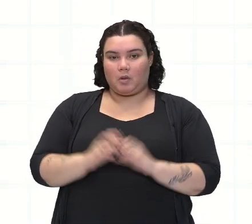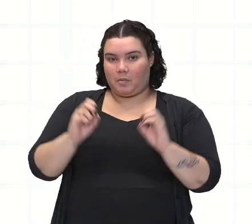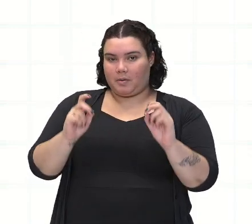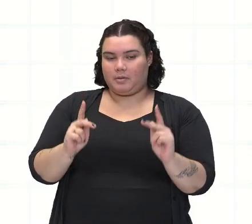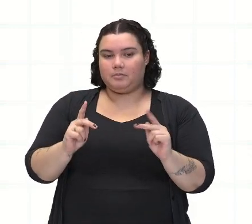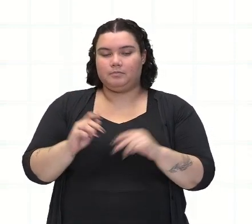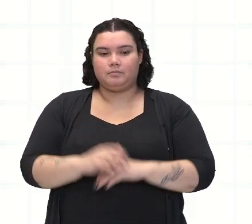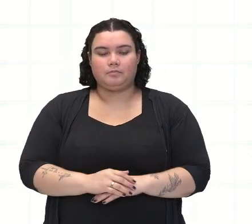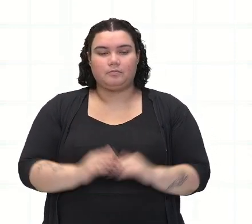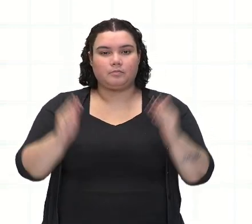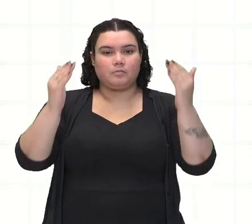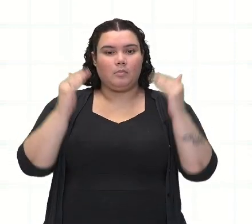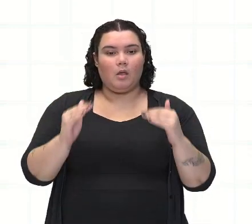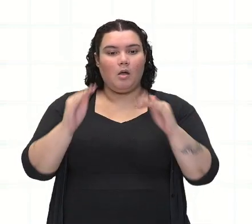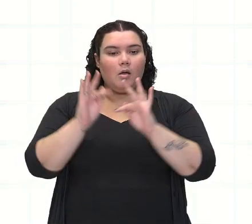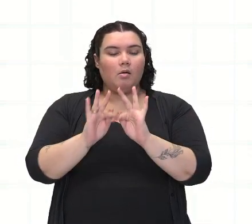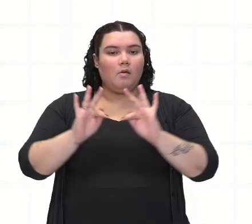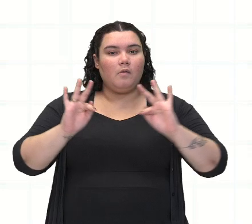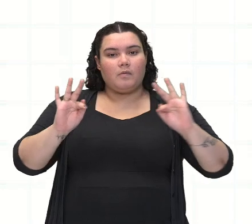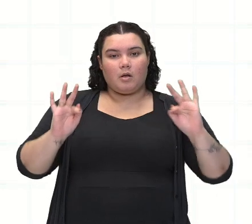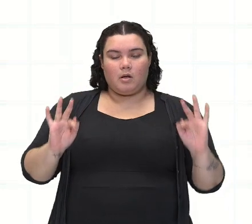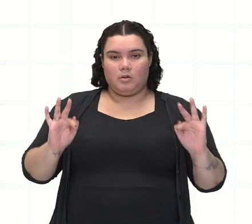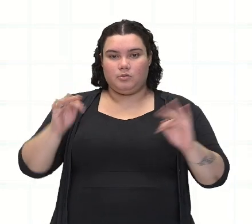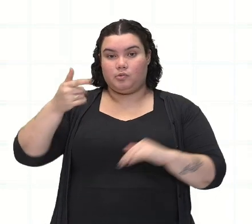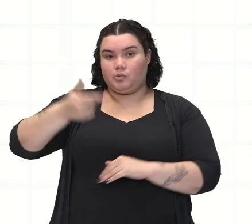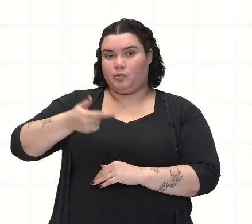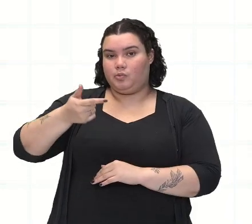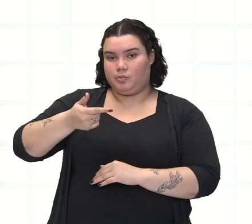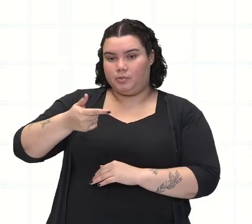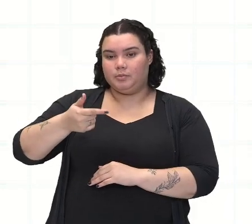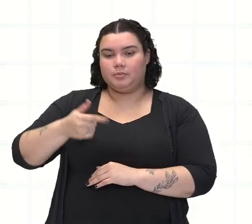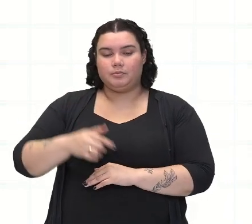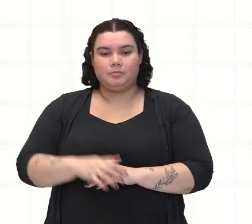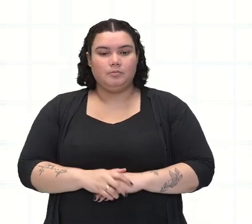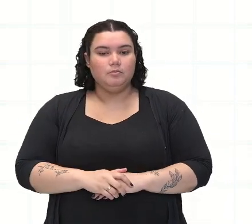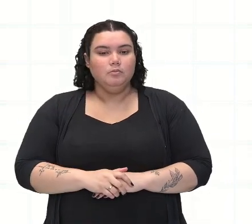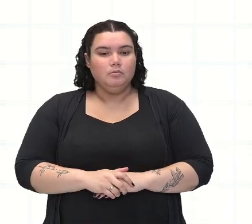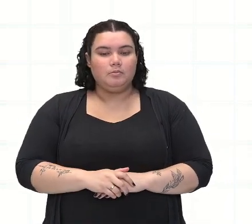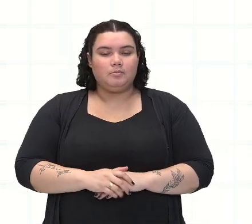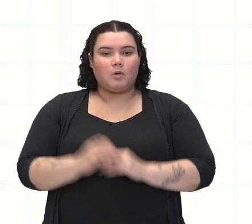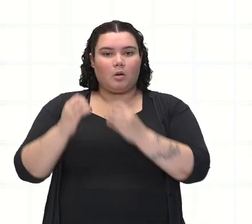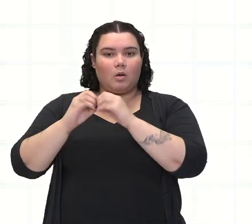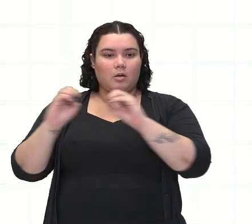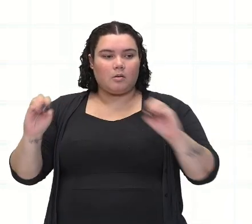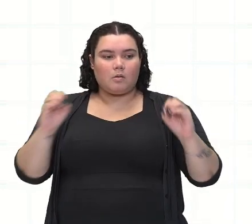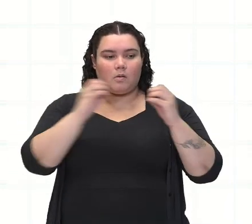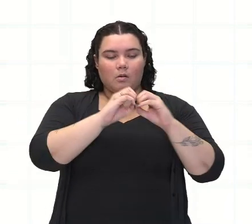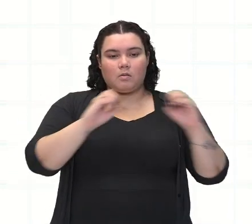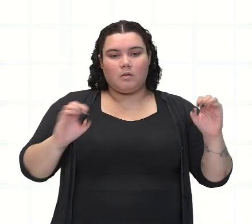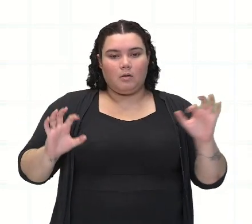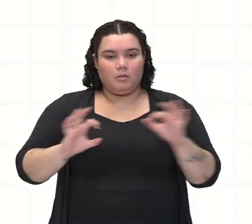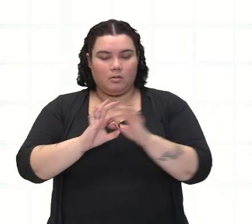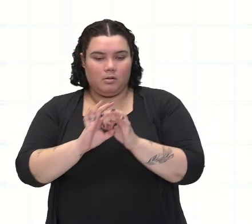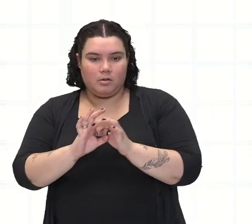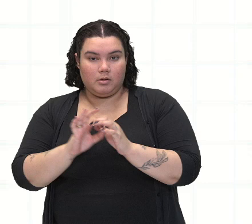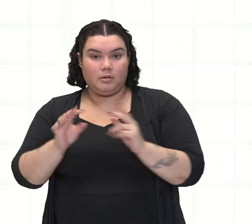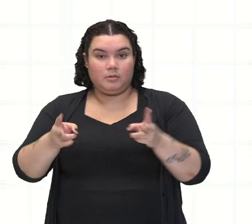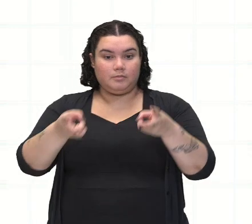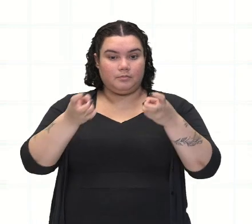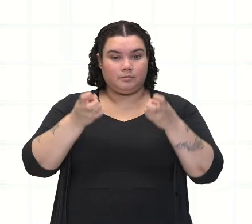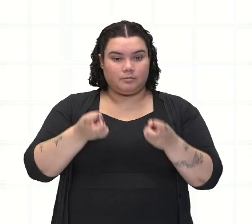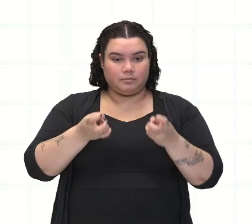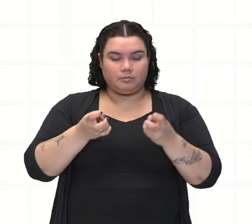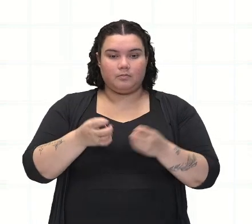bem. Fazendo a união dessas duas orações. Agora, observem,